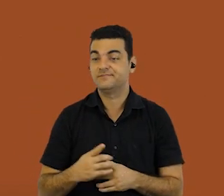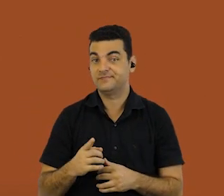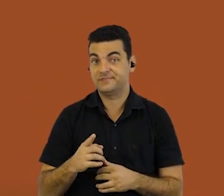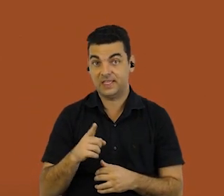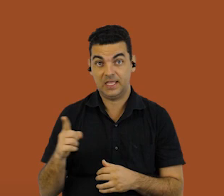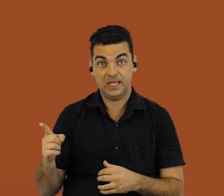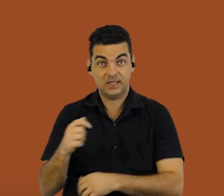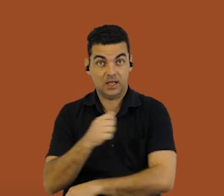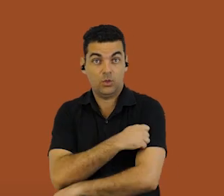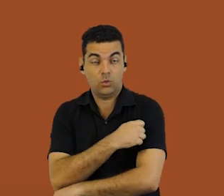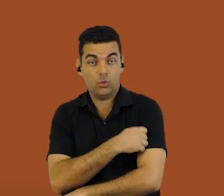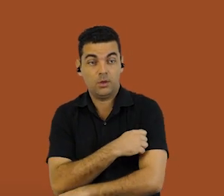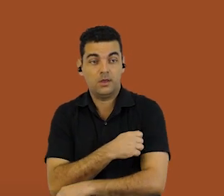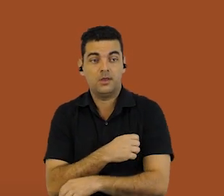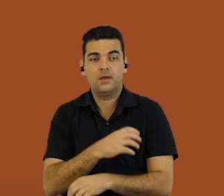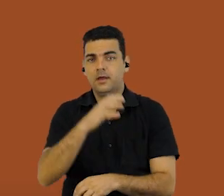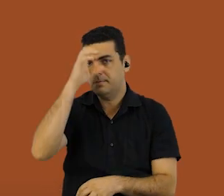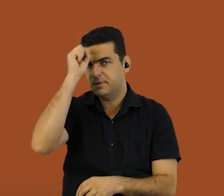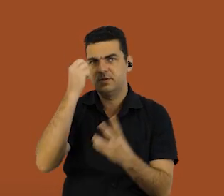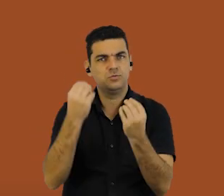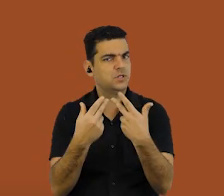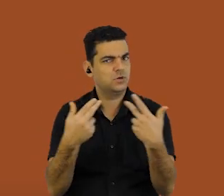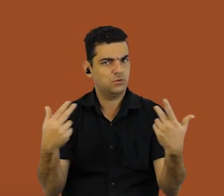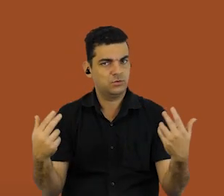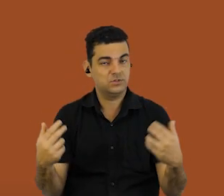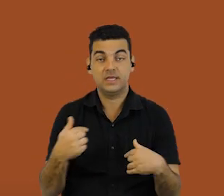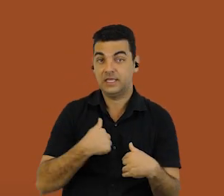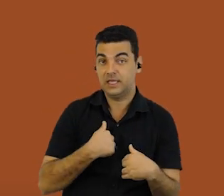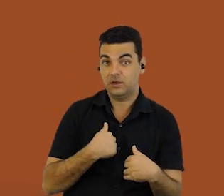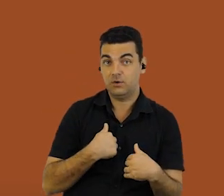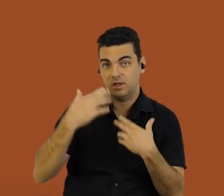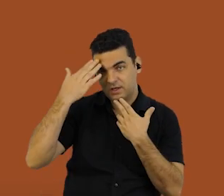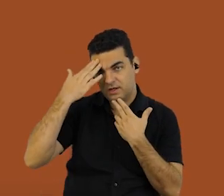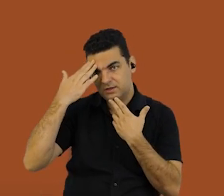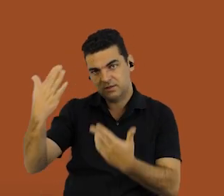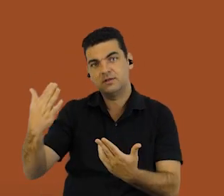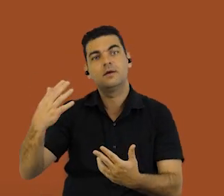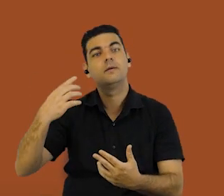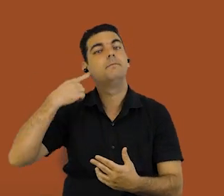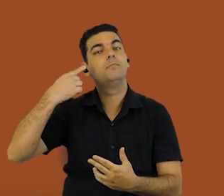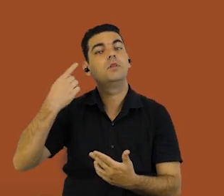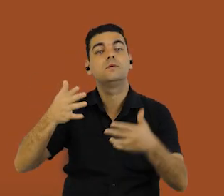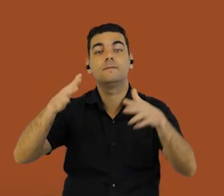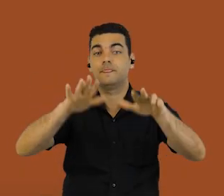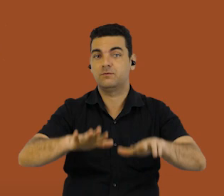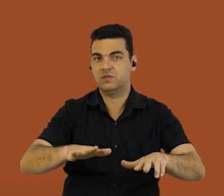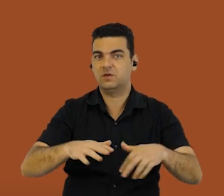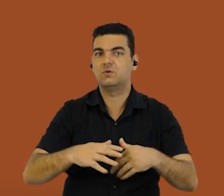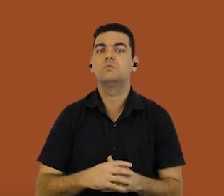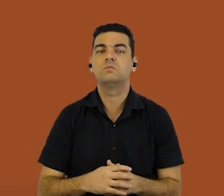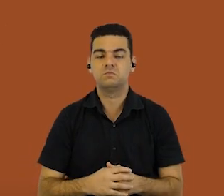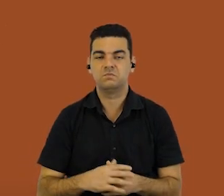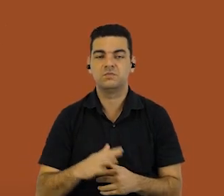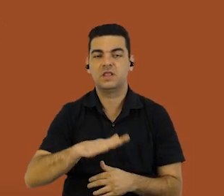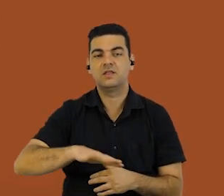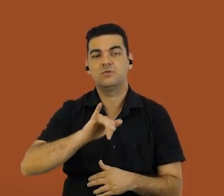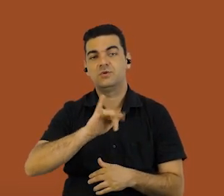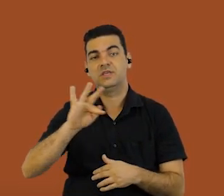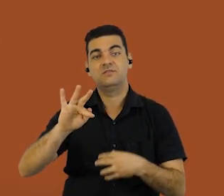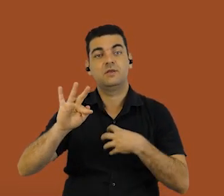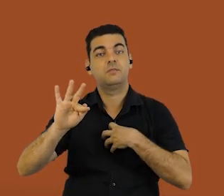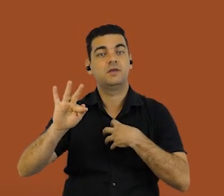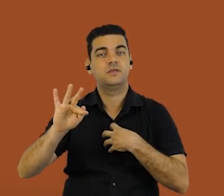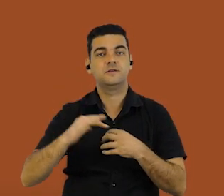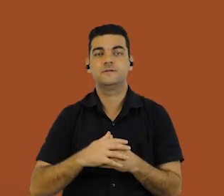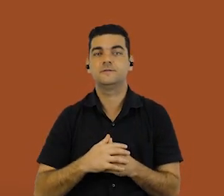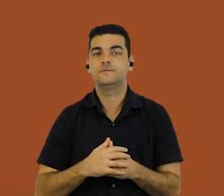tido acesso. E aí quero agradecer grandemente também a política de inclusão e diversidade desse campo,